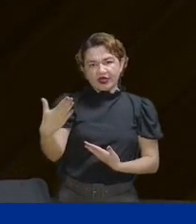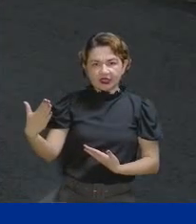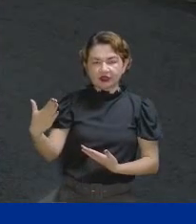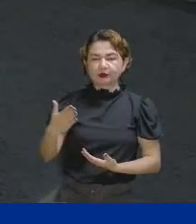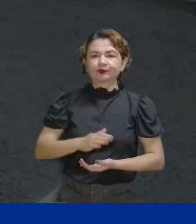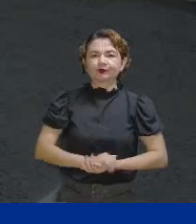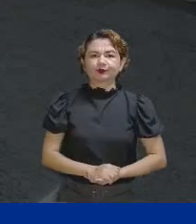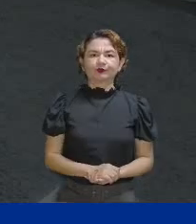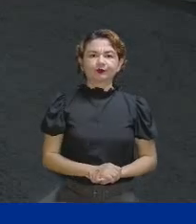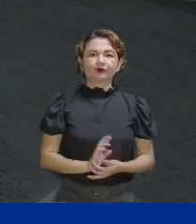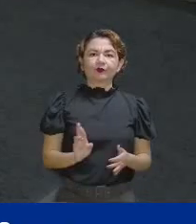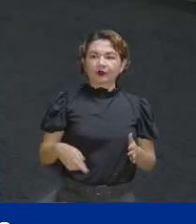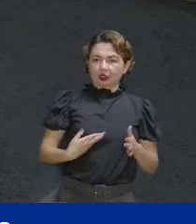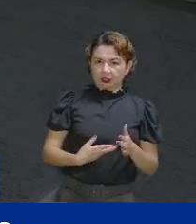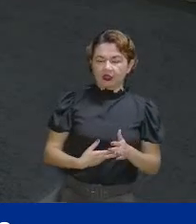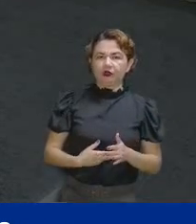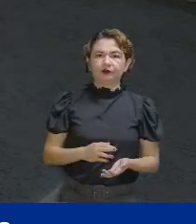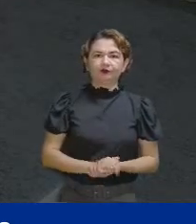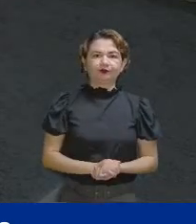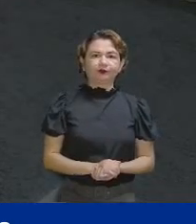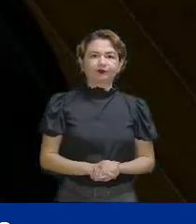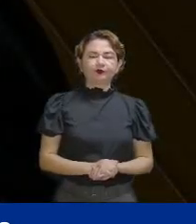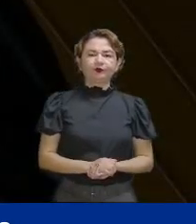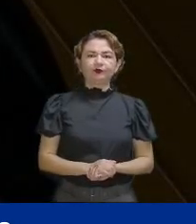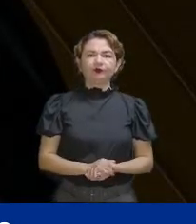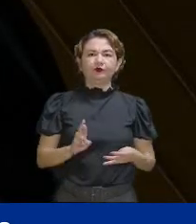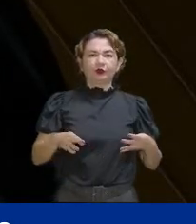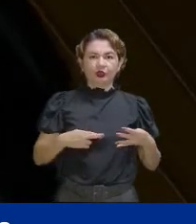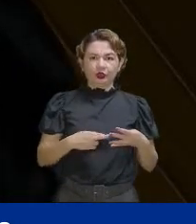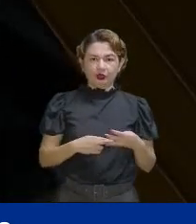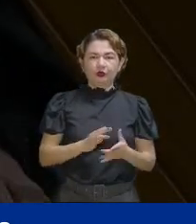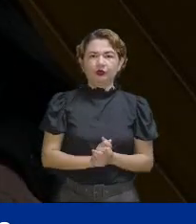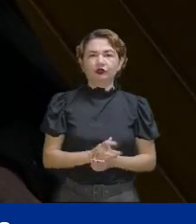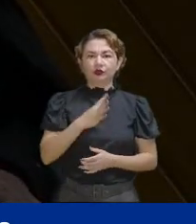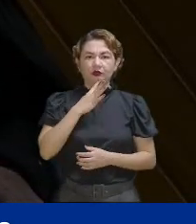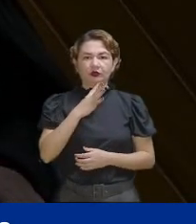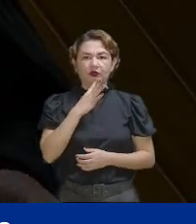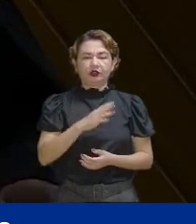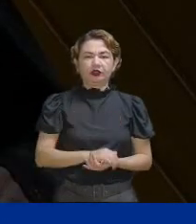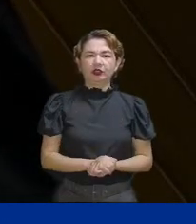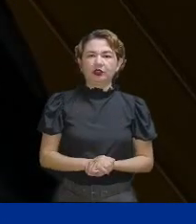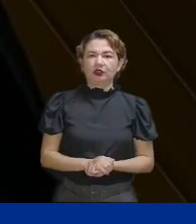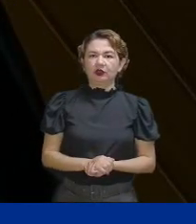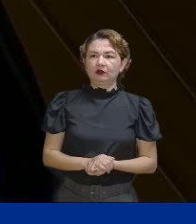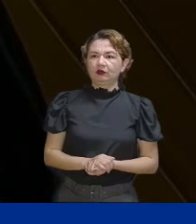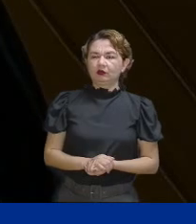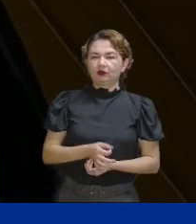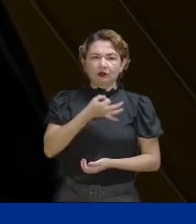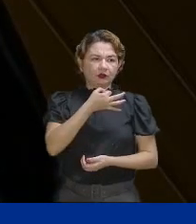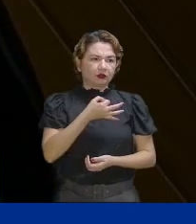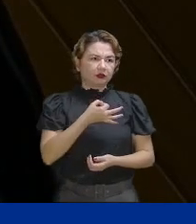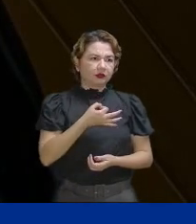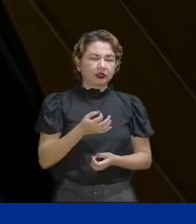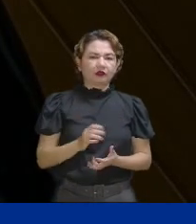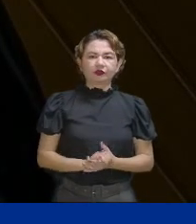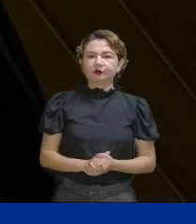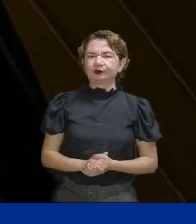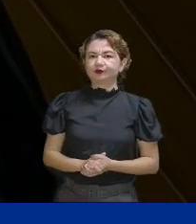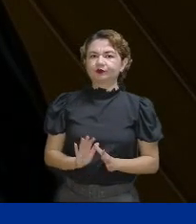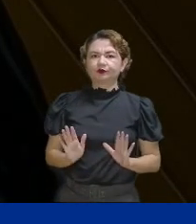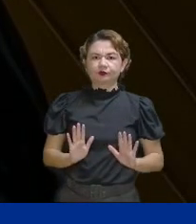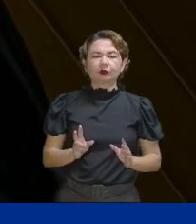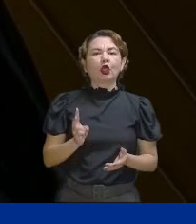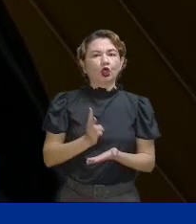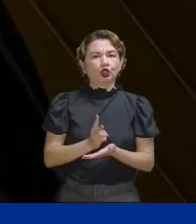excelências. Imagem ampla do plenário. O recurso adequado e tempestivo dele com isso. Alguma observação? Não?